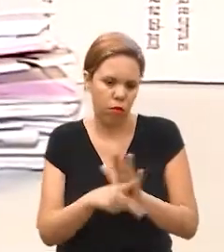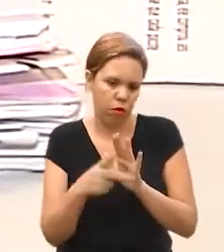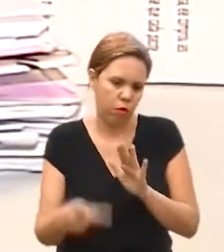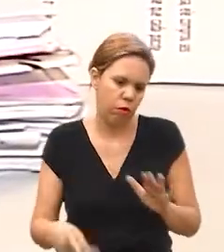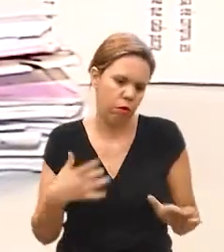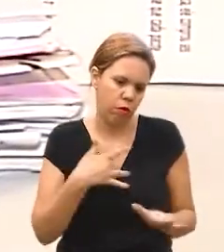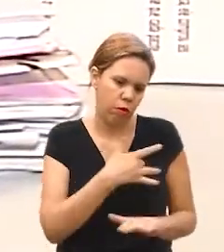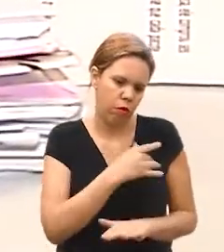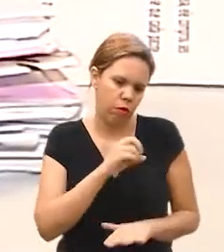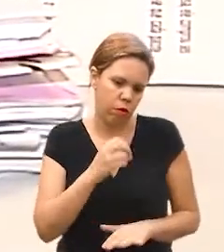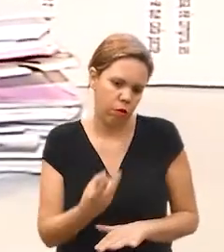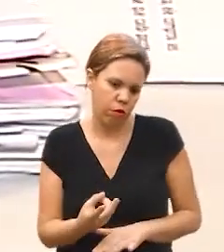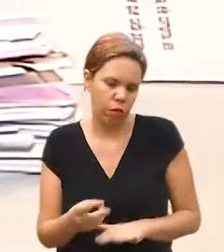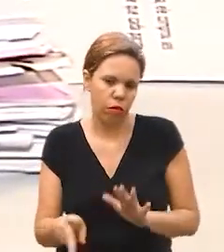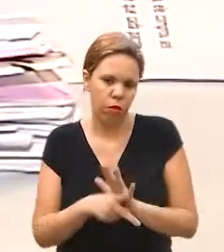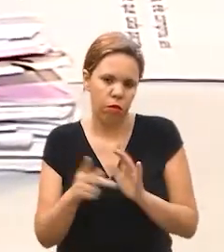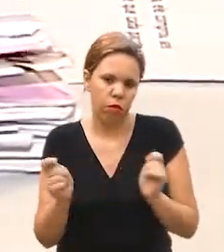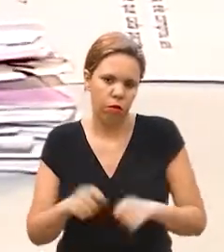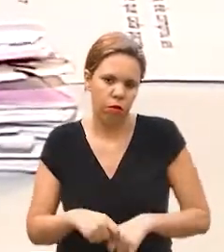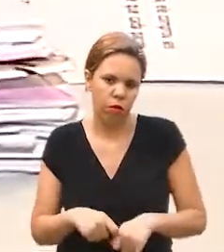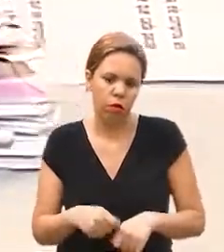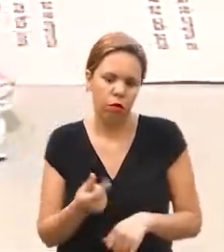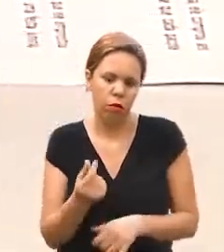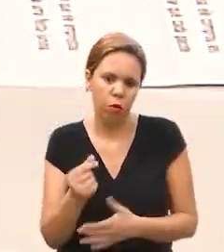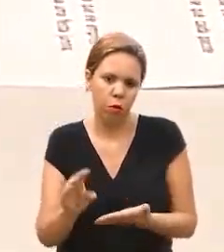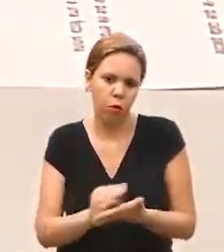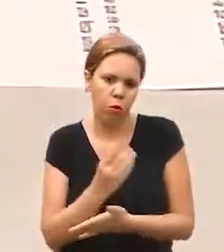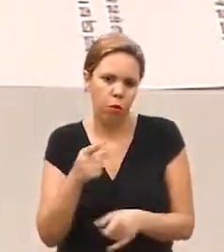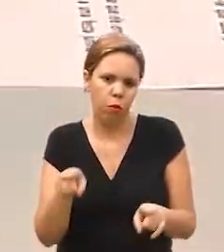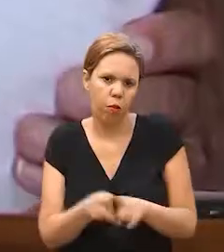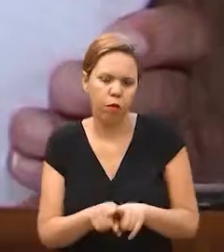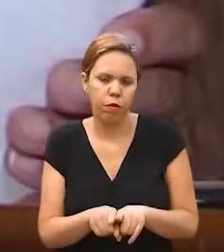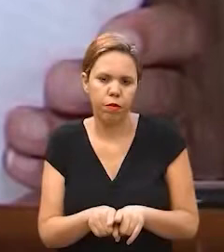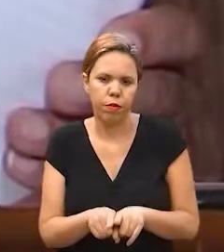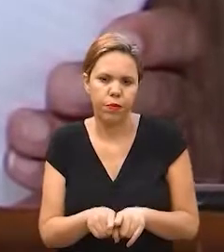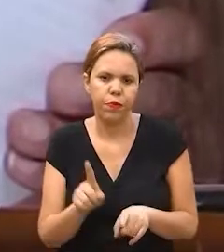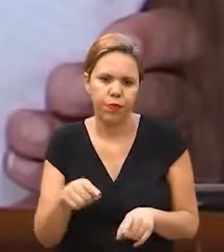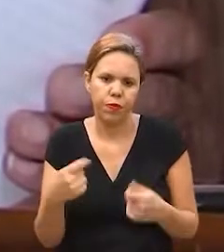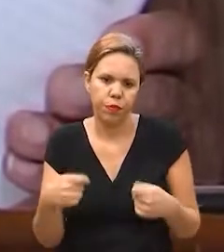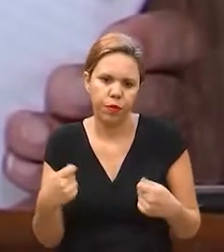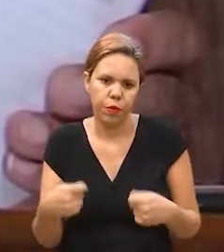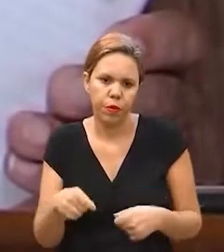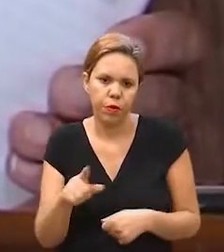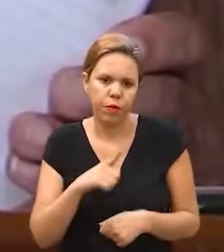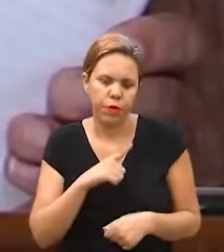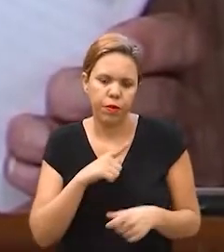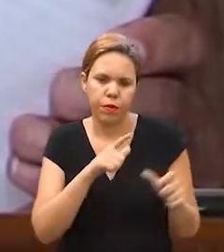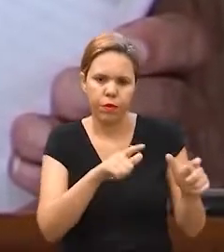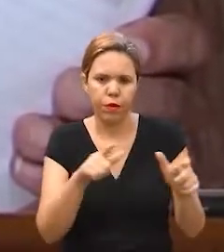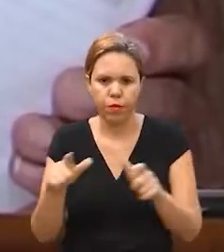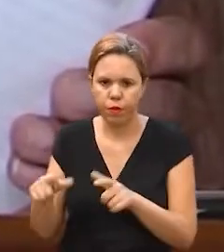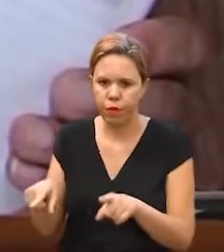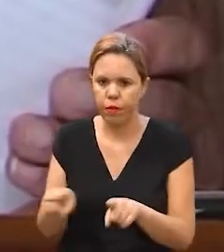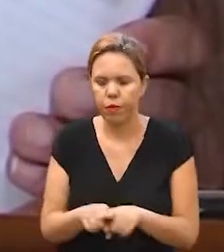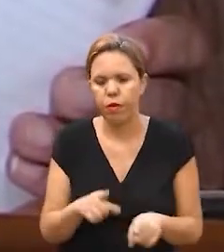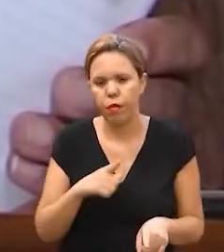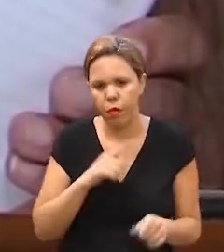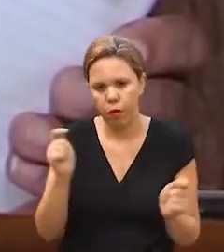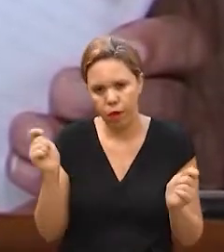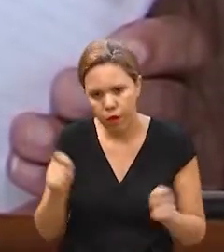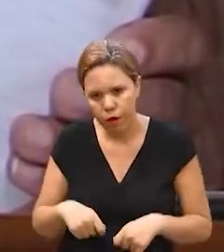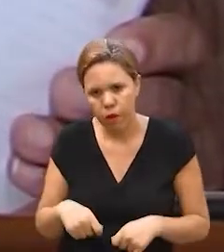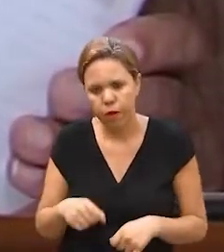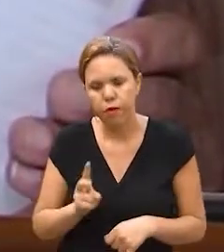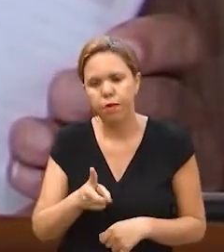à própria saúde, ou as próprias condições financeiras também, porque é necessário que você tenha ambiente, mas que você também